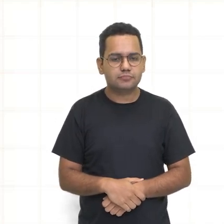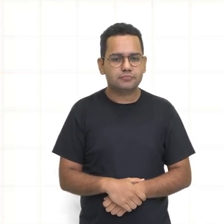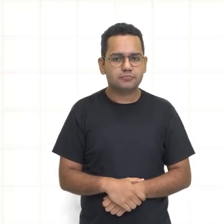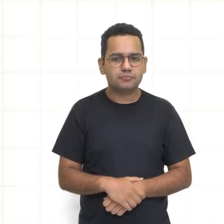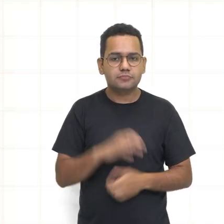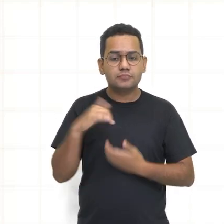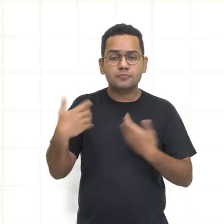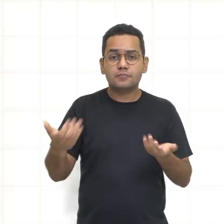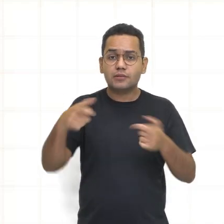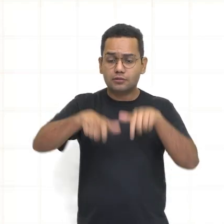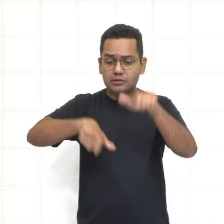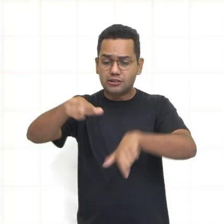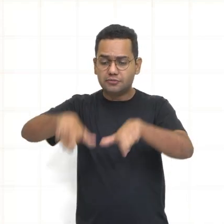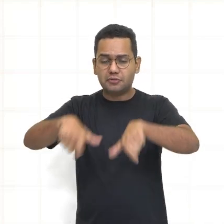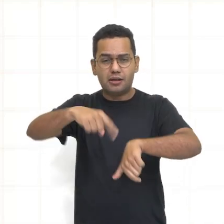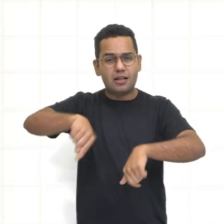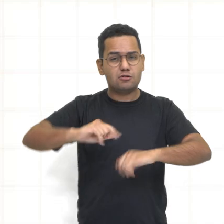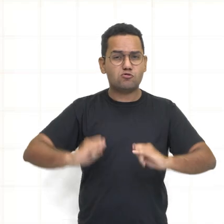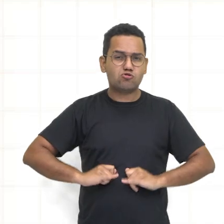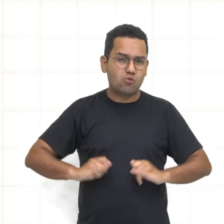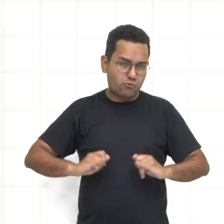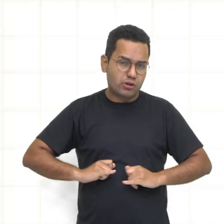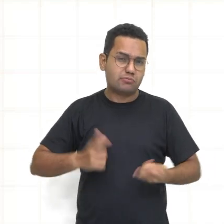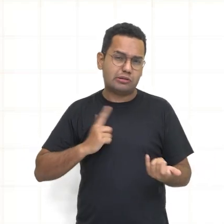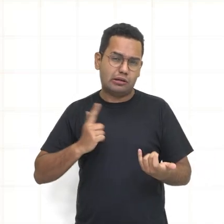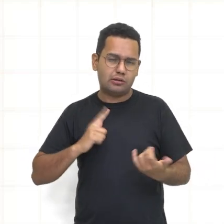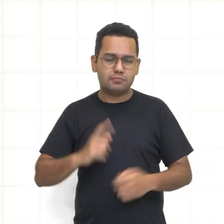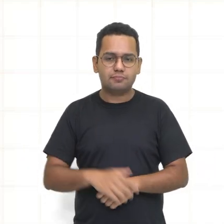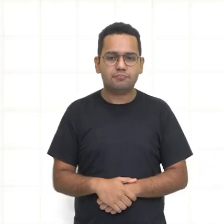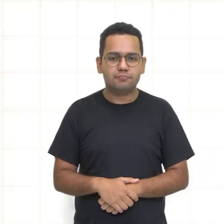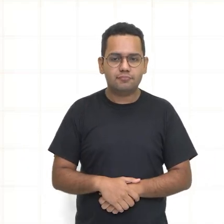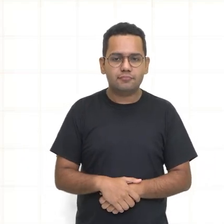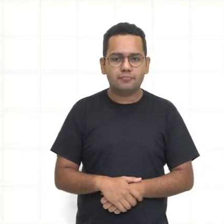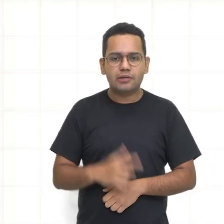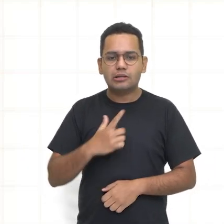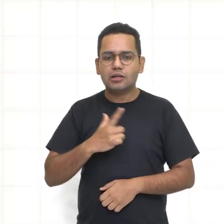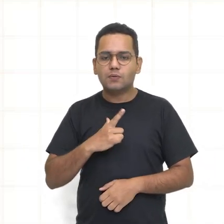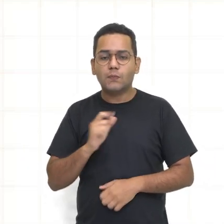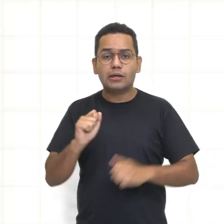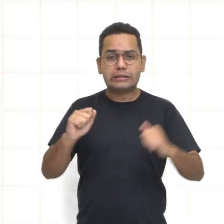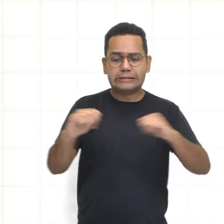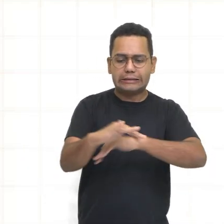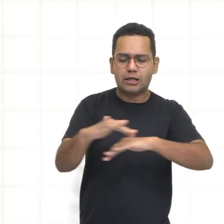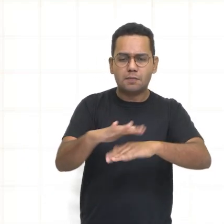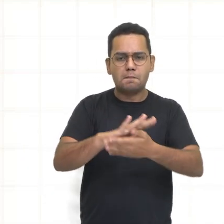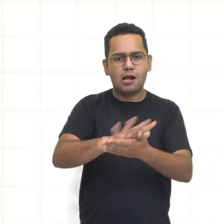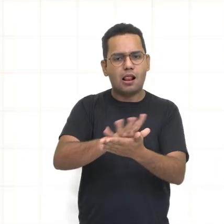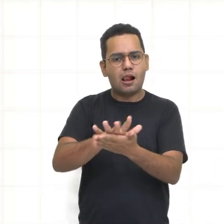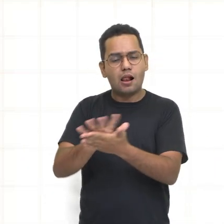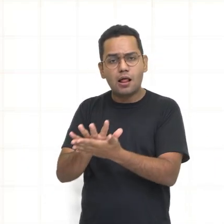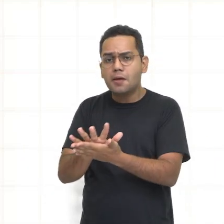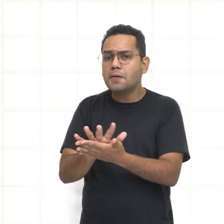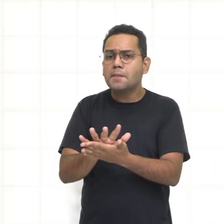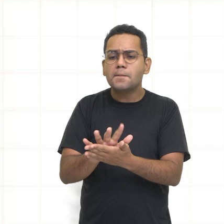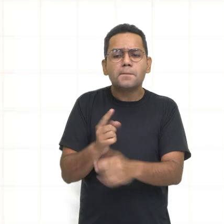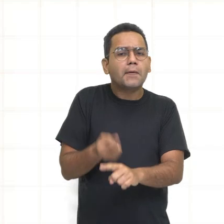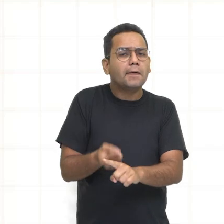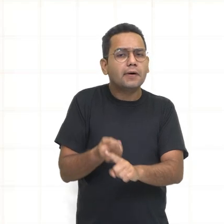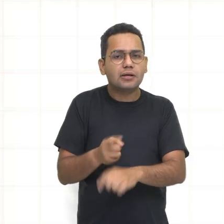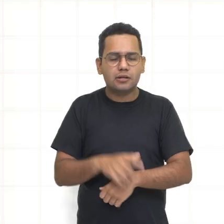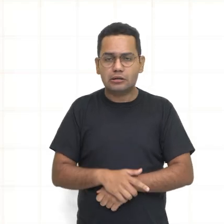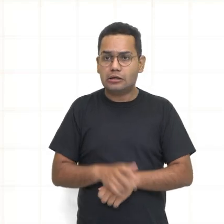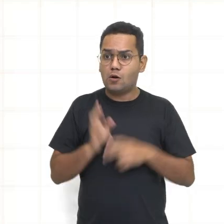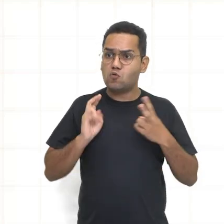que a população civil vai ser uma das mais afetadas, tendo ali muitas cidades totalmente destruídas por conta